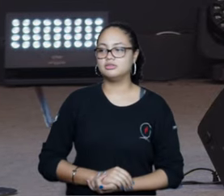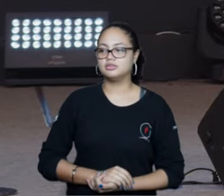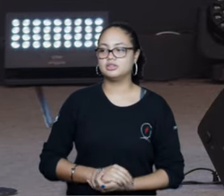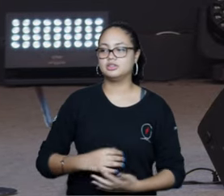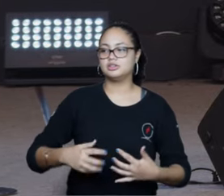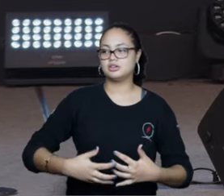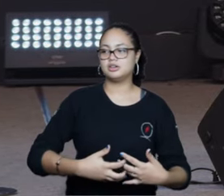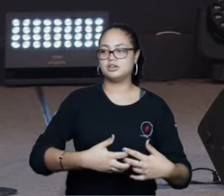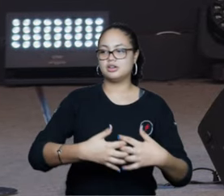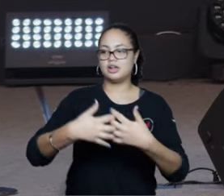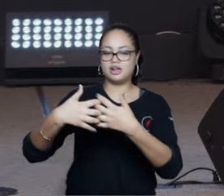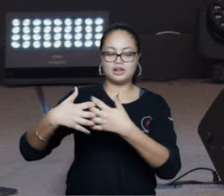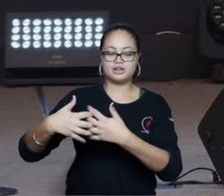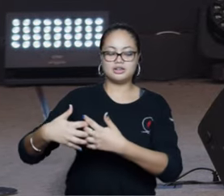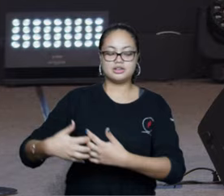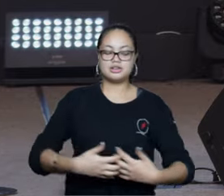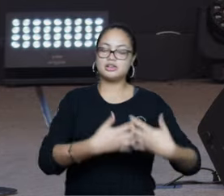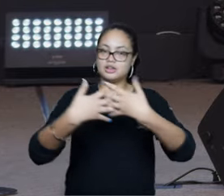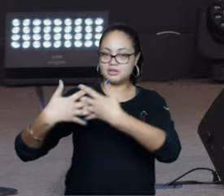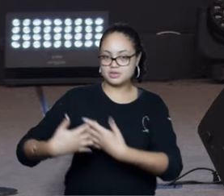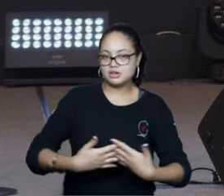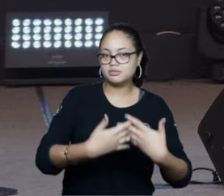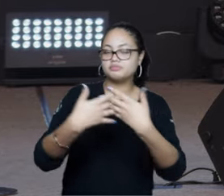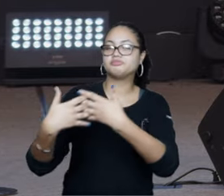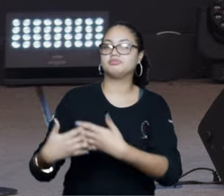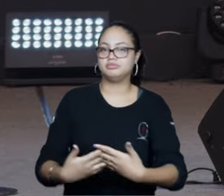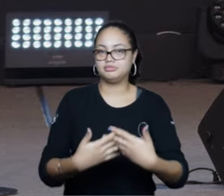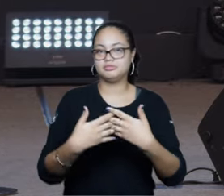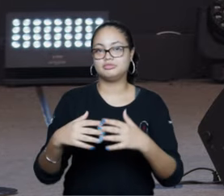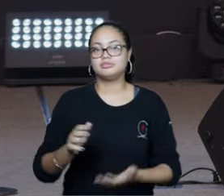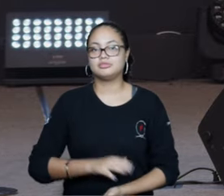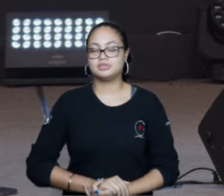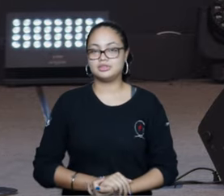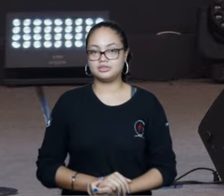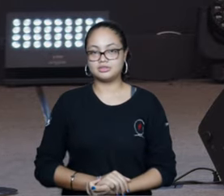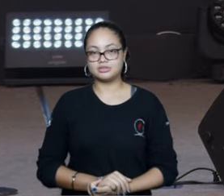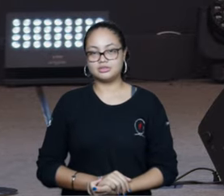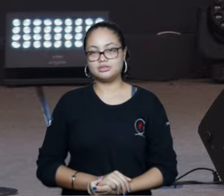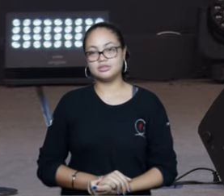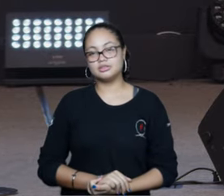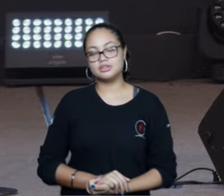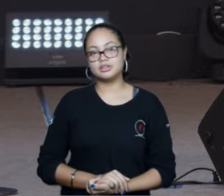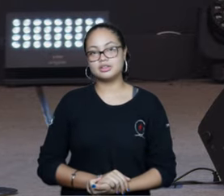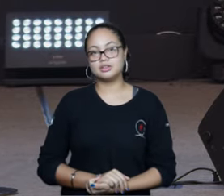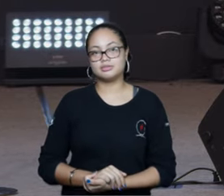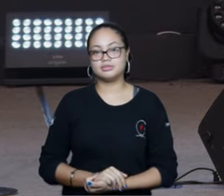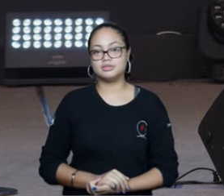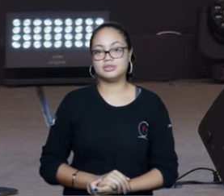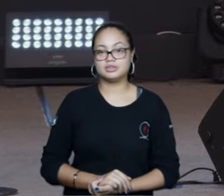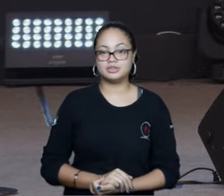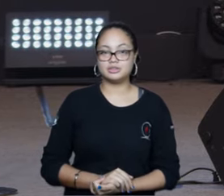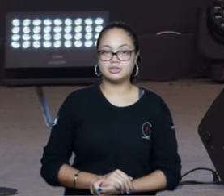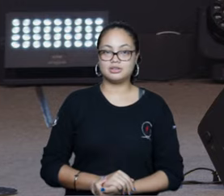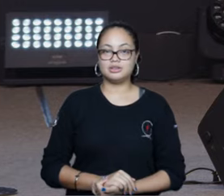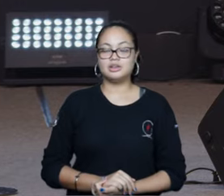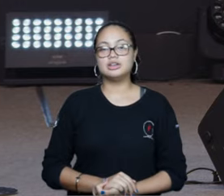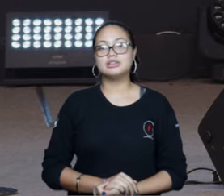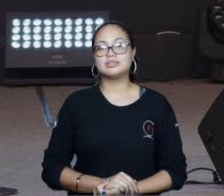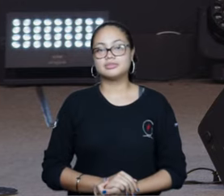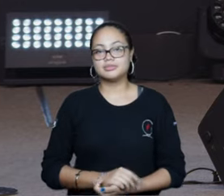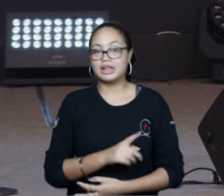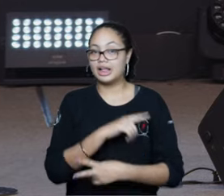a minha primeira em Silva Jardim foi em cima de um caminhão a minha segunda inventa das Pedras